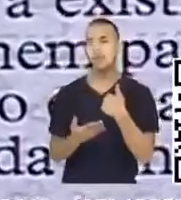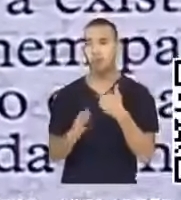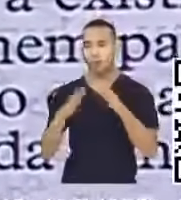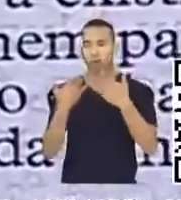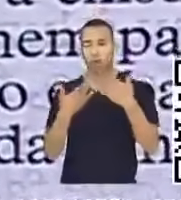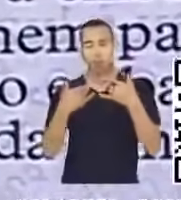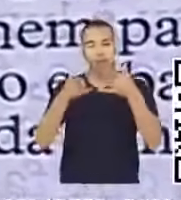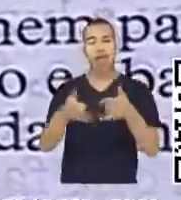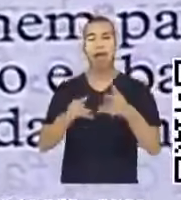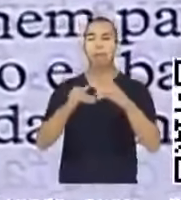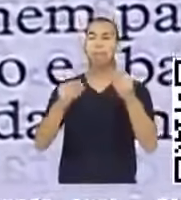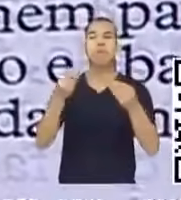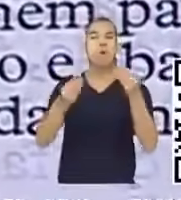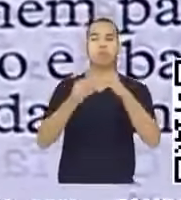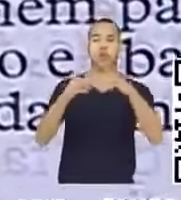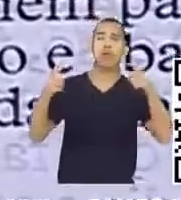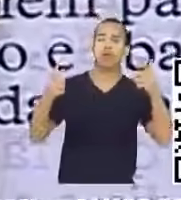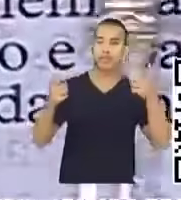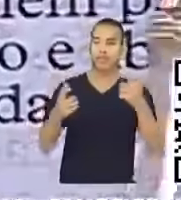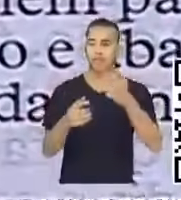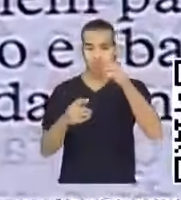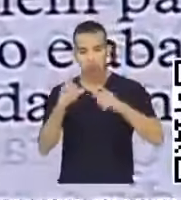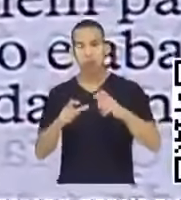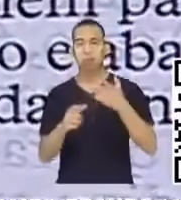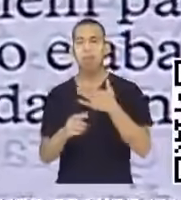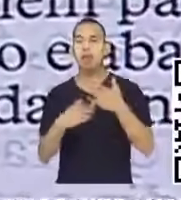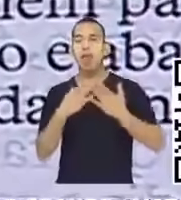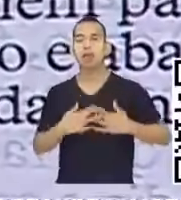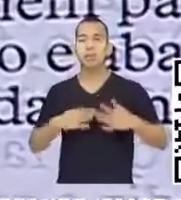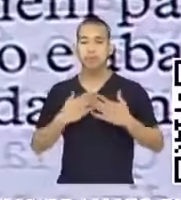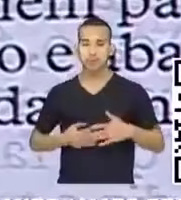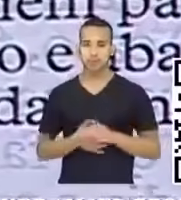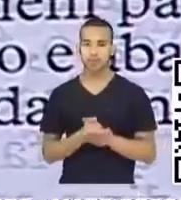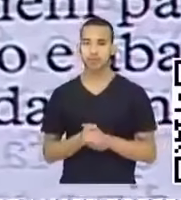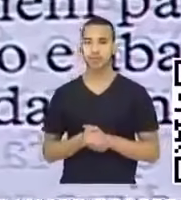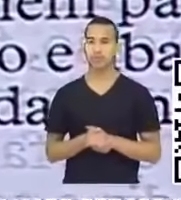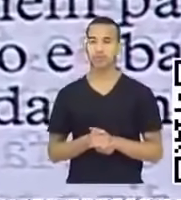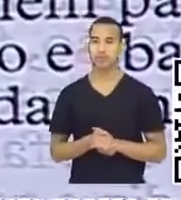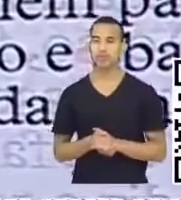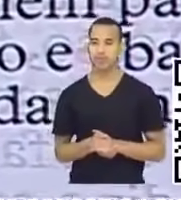tamanho da minha câmera tá pergunta não qual lugar do meu repouso Qual o tamanho da minha cama